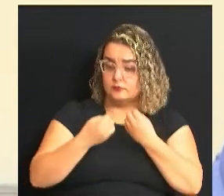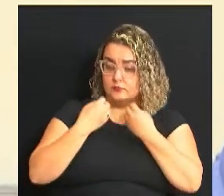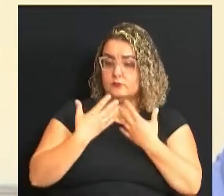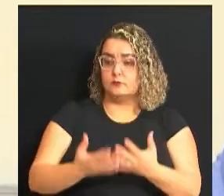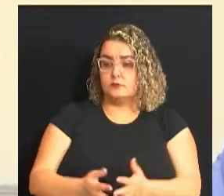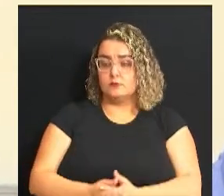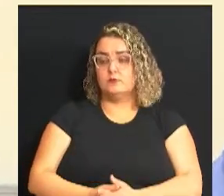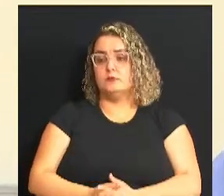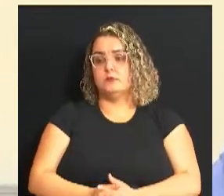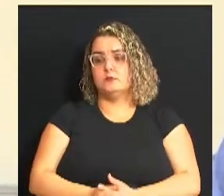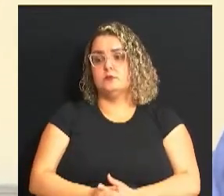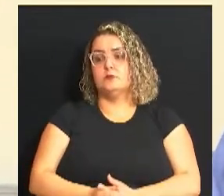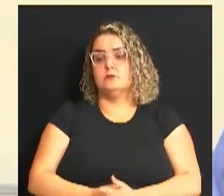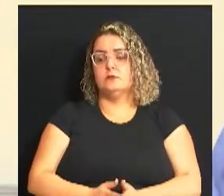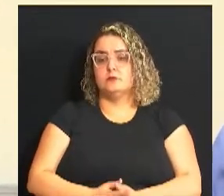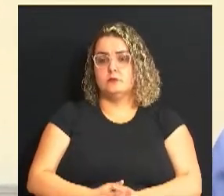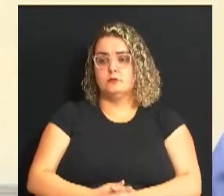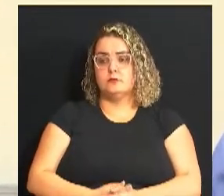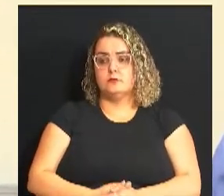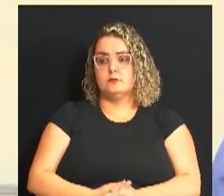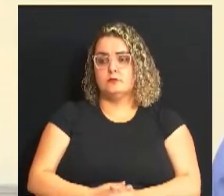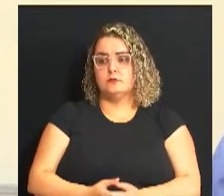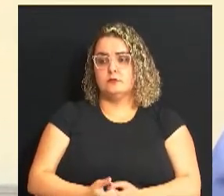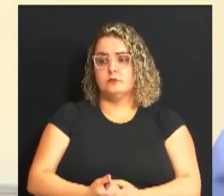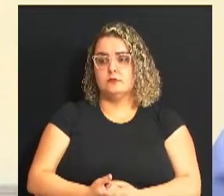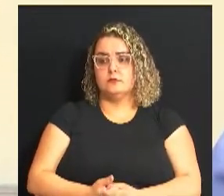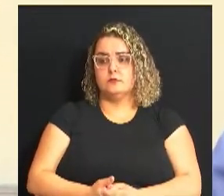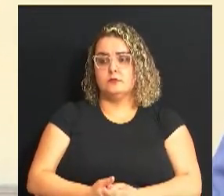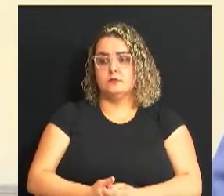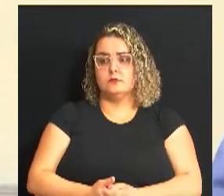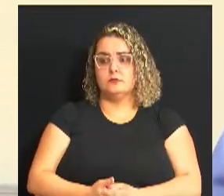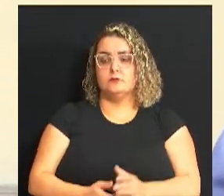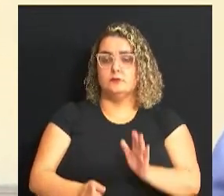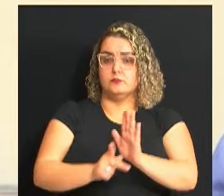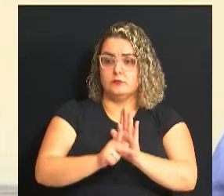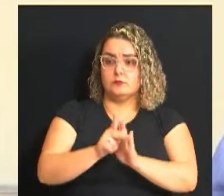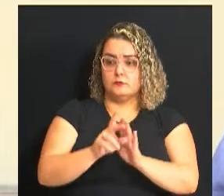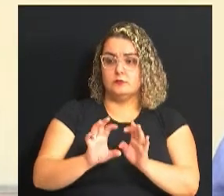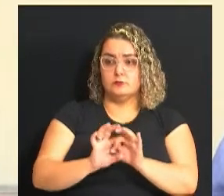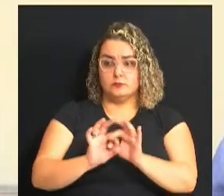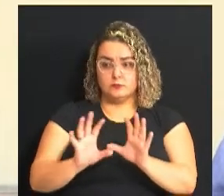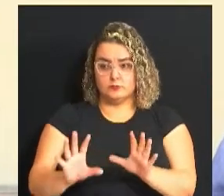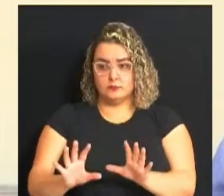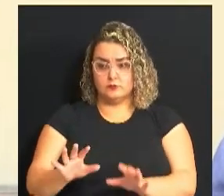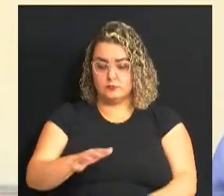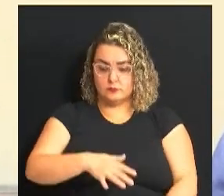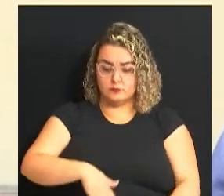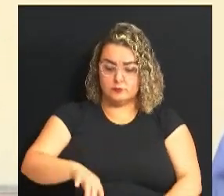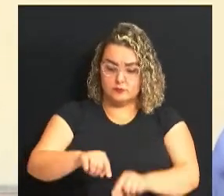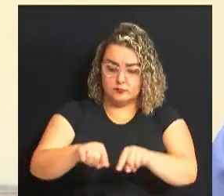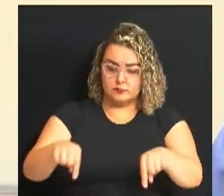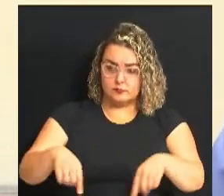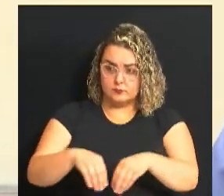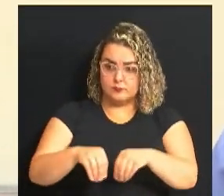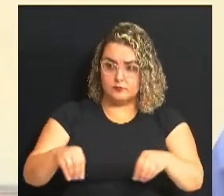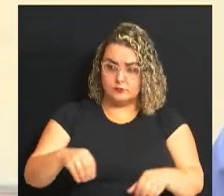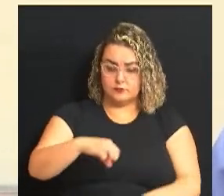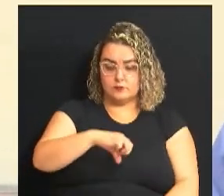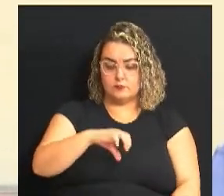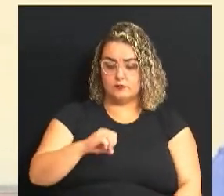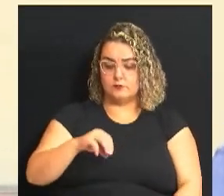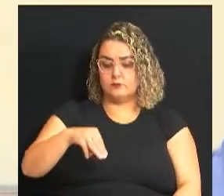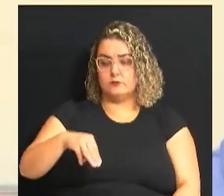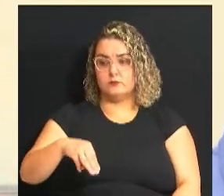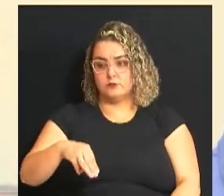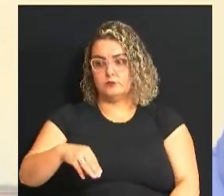Esses projetos, hoje, permitem área, terrenos de lotes de 90 metros,